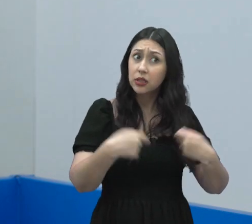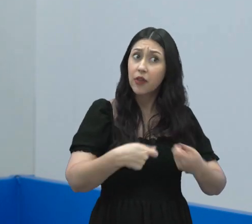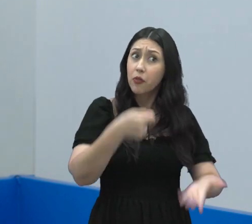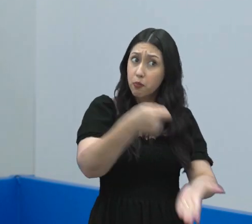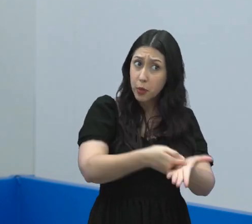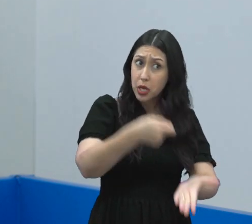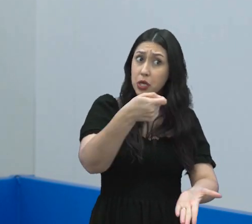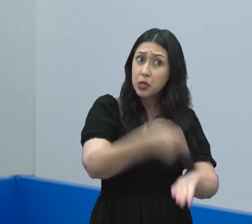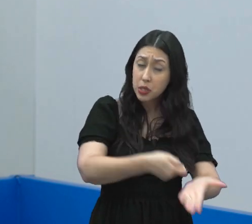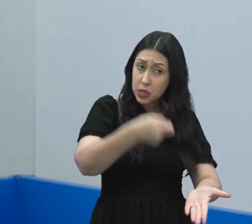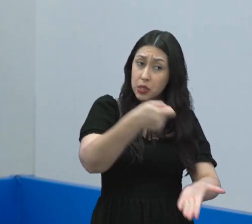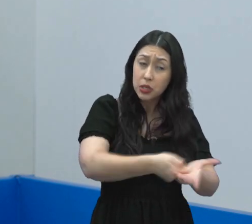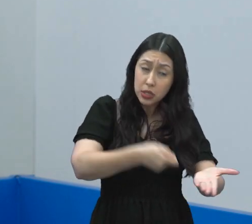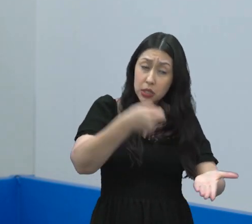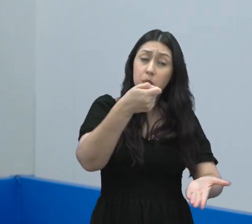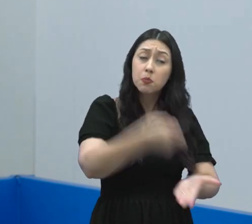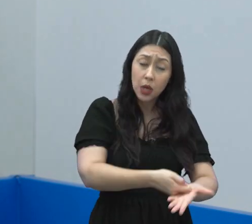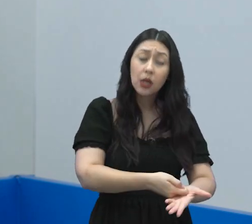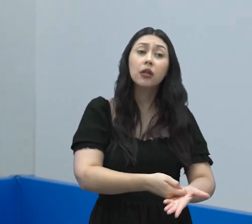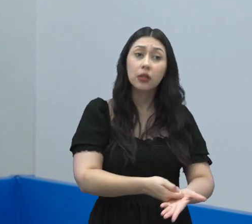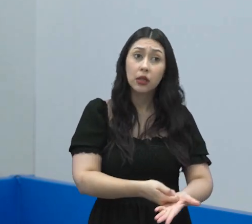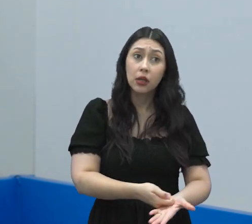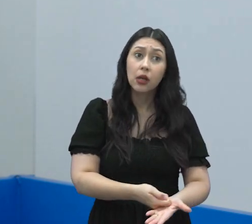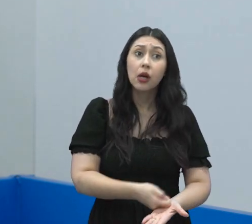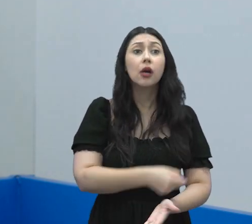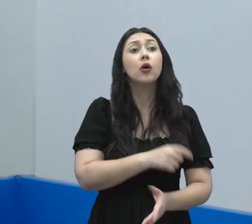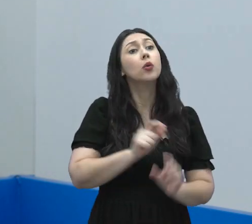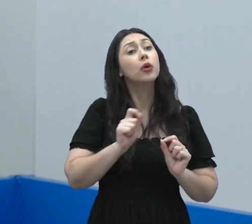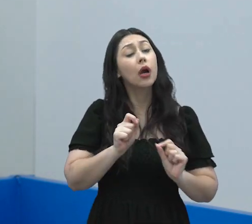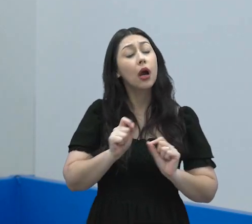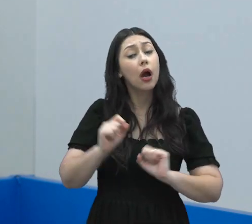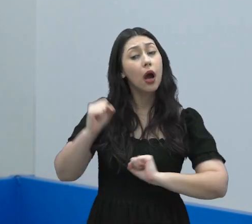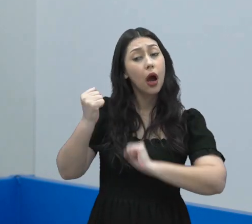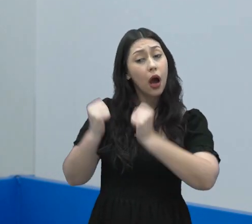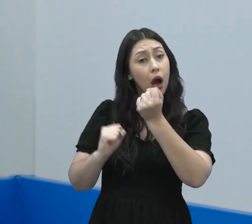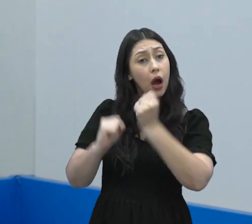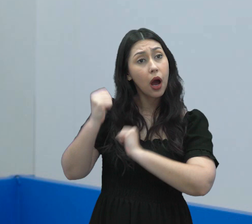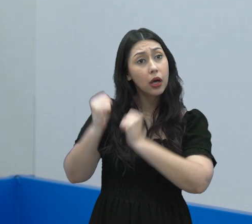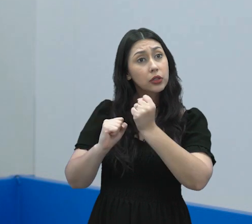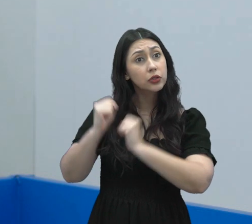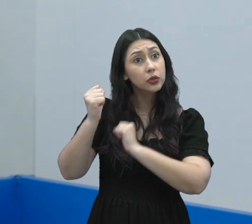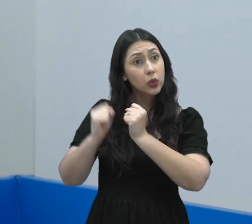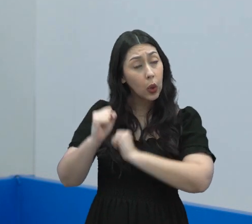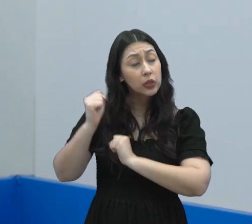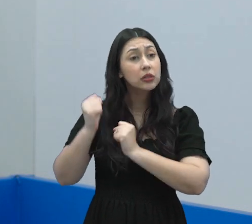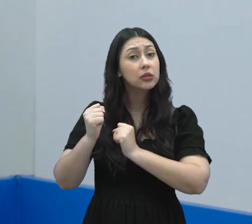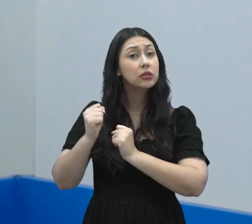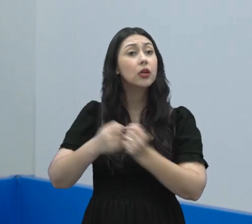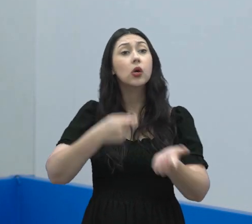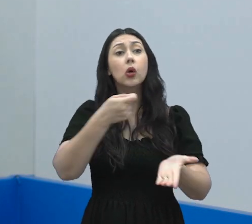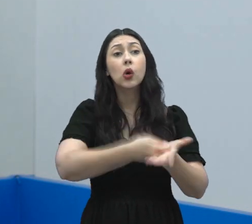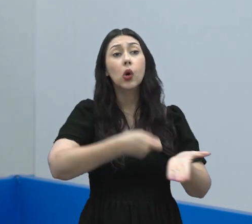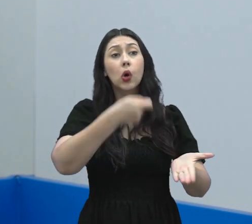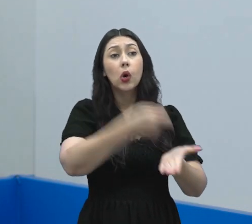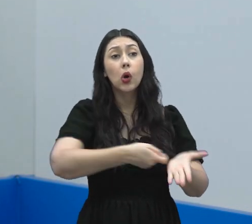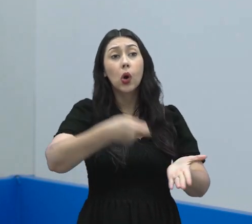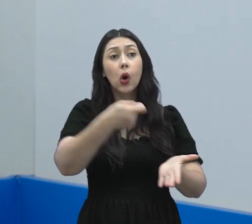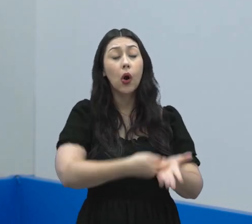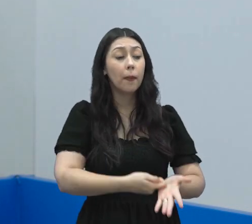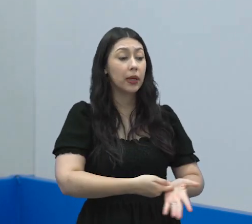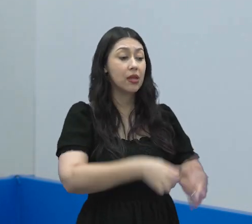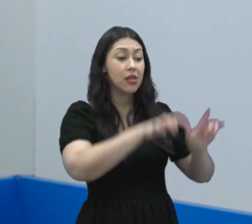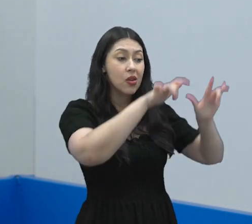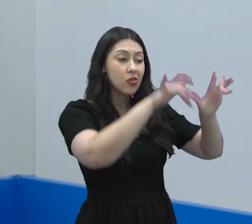sendo pressionada para que as indústrias cobrem